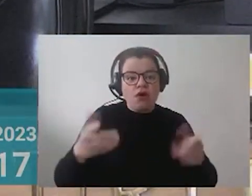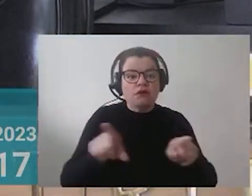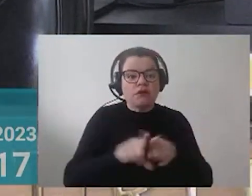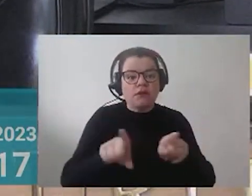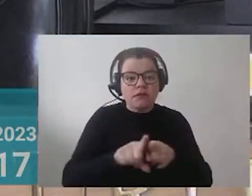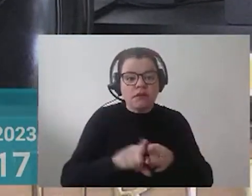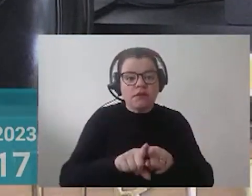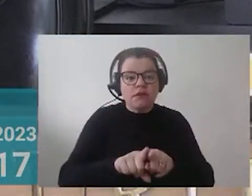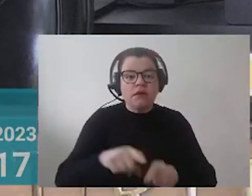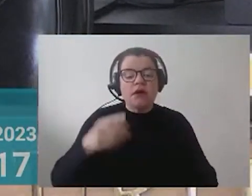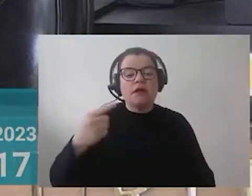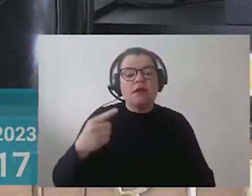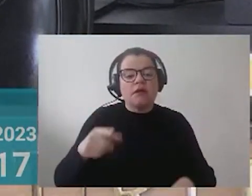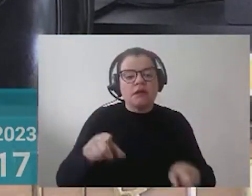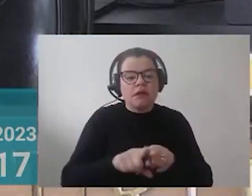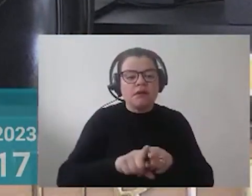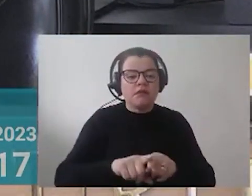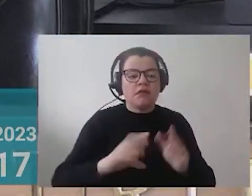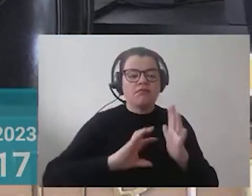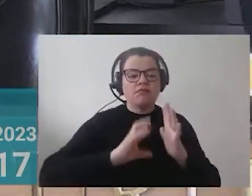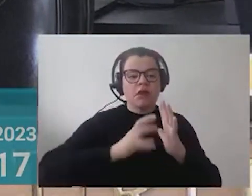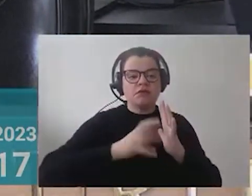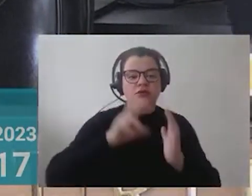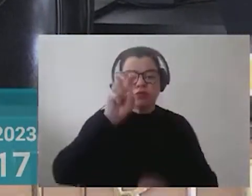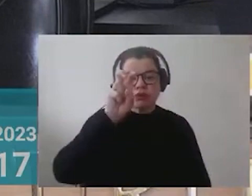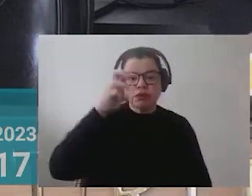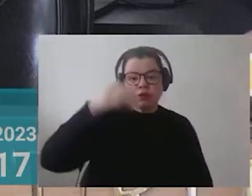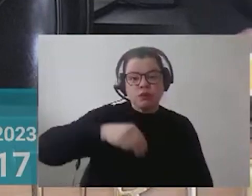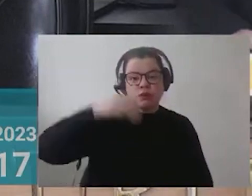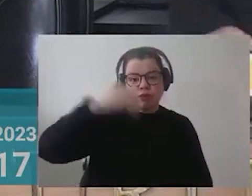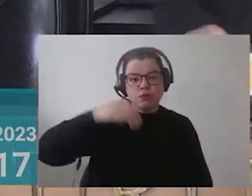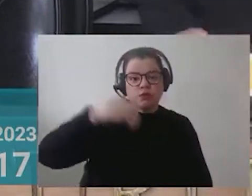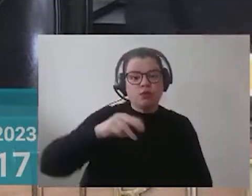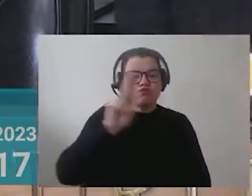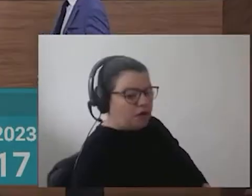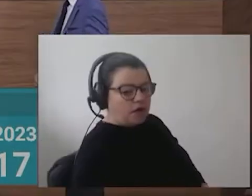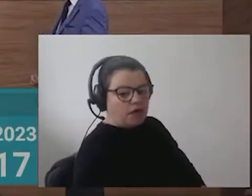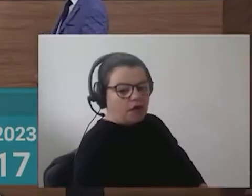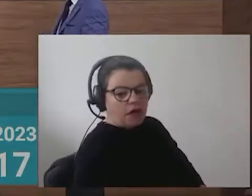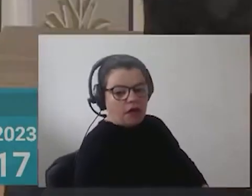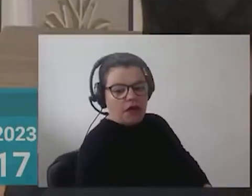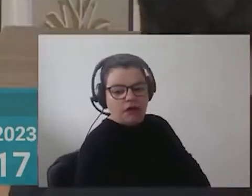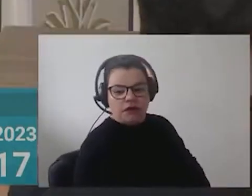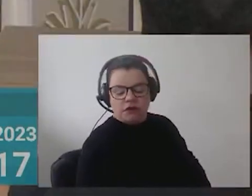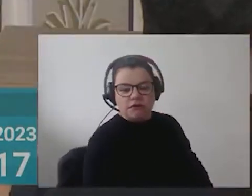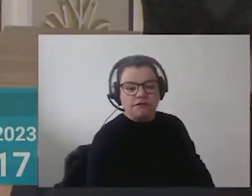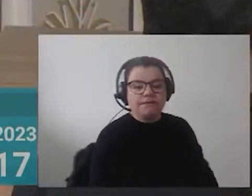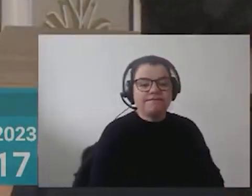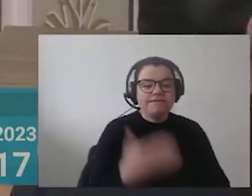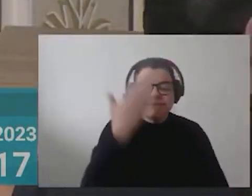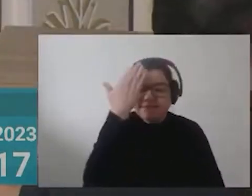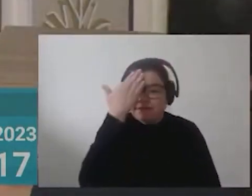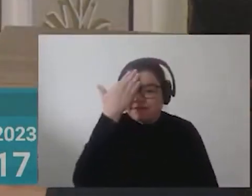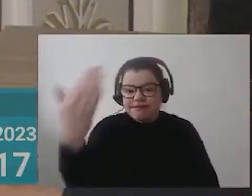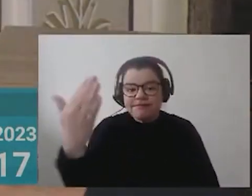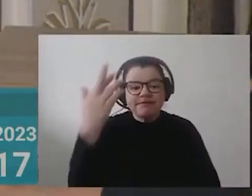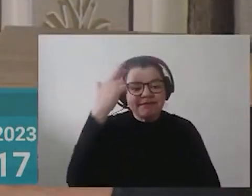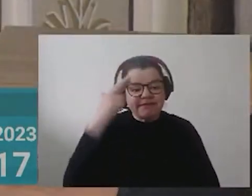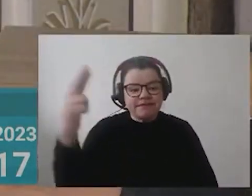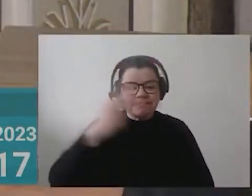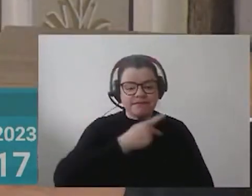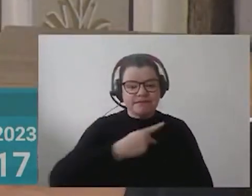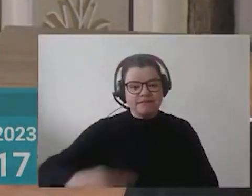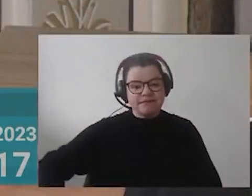o partido, 5 minutos para o uso da palavra. Obrigado, presidente. Bom dia, senhores